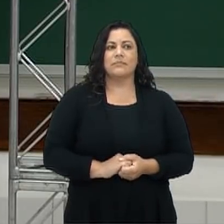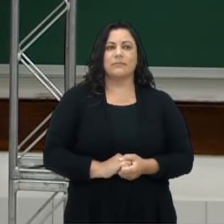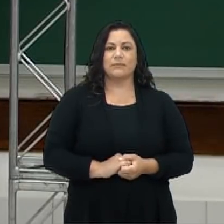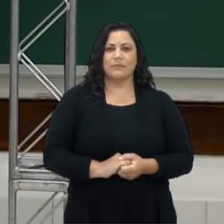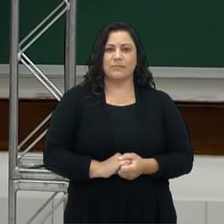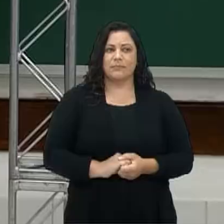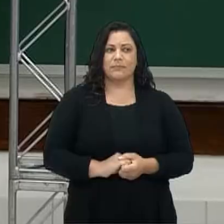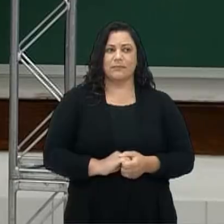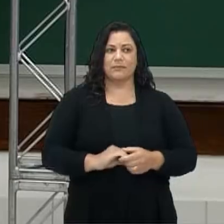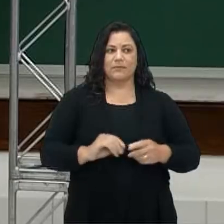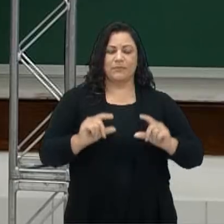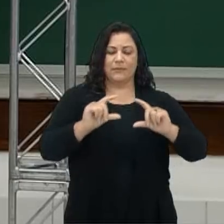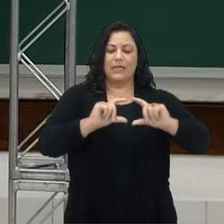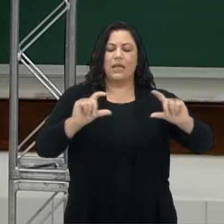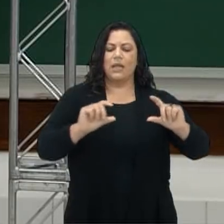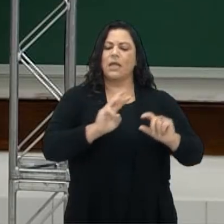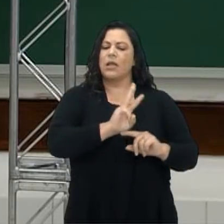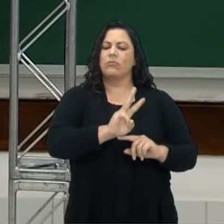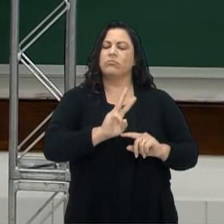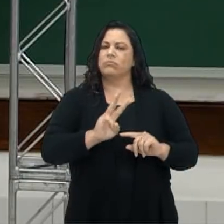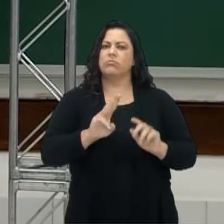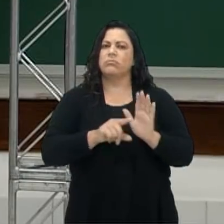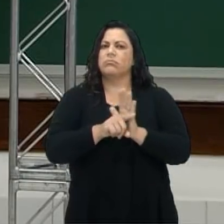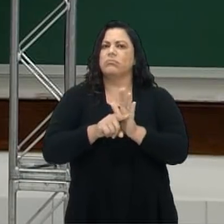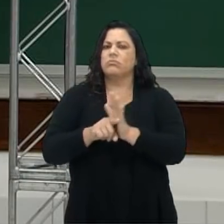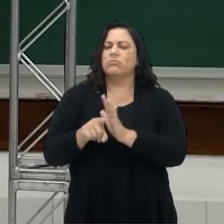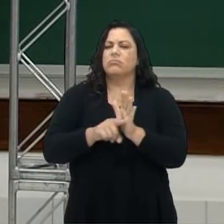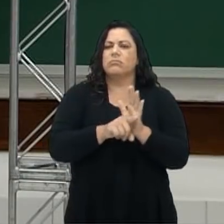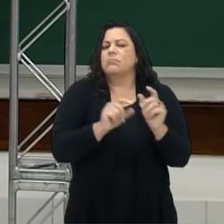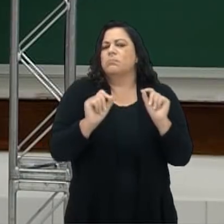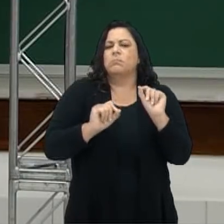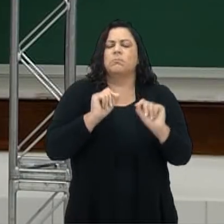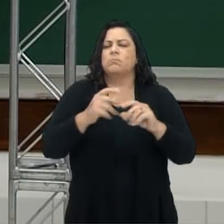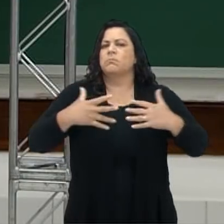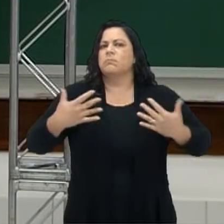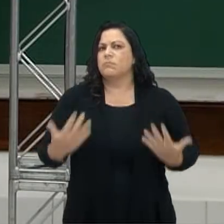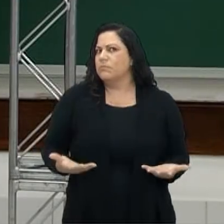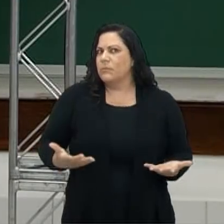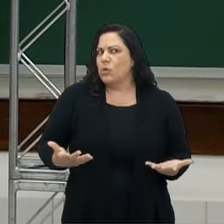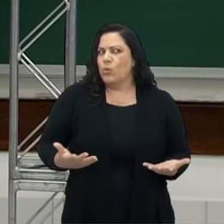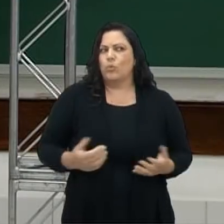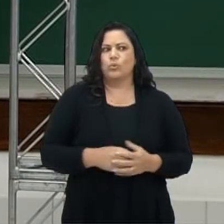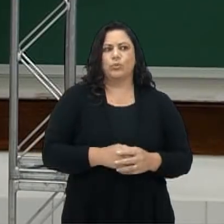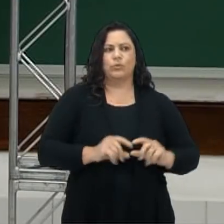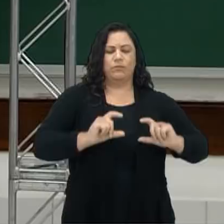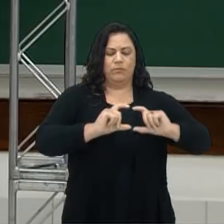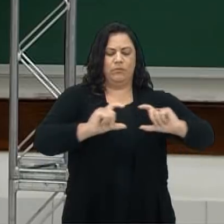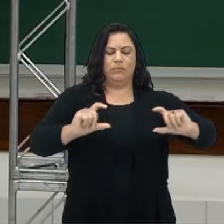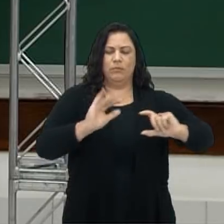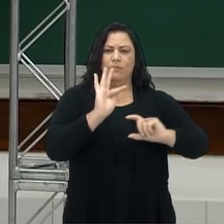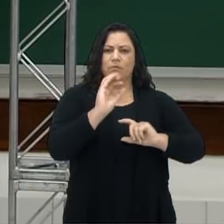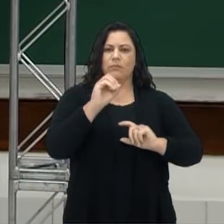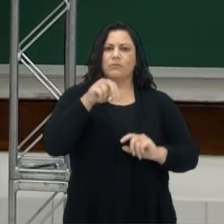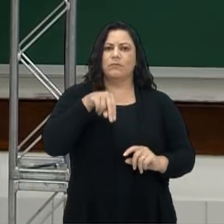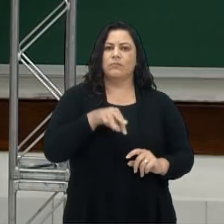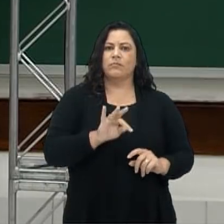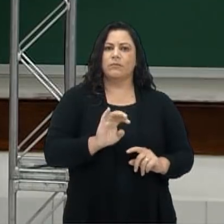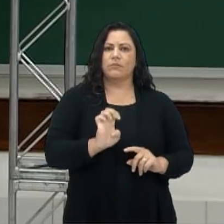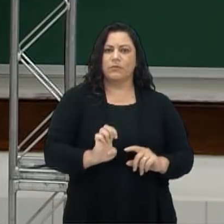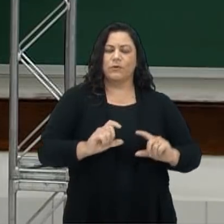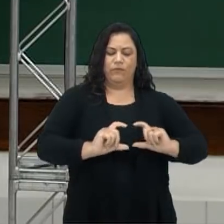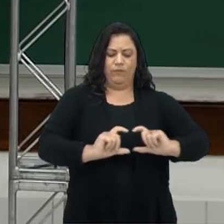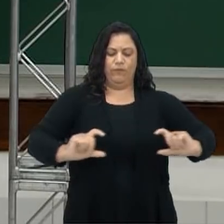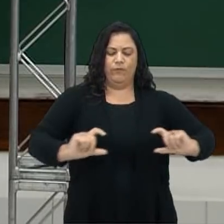certo? E aqui a fonte, tá? Da onde veio essa pesquisa? Veio de tal lugar. Então é importante colocar a fonte também da onde